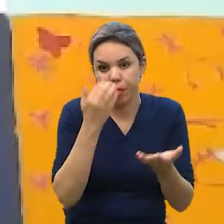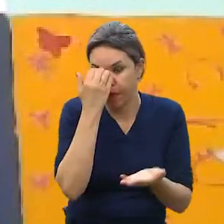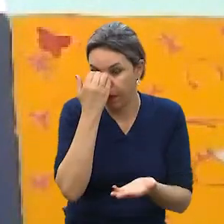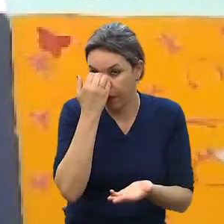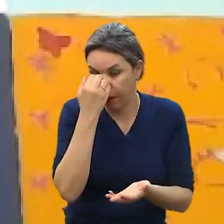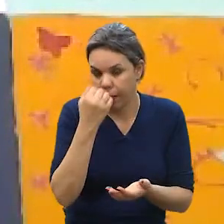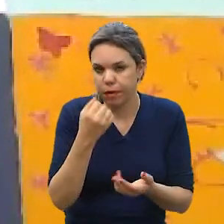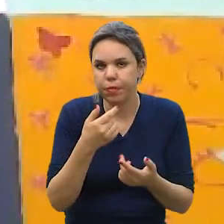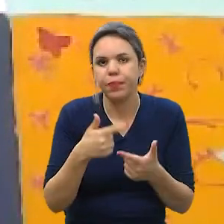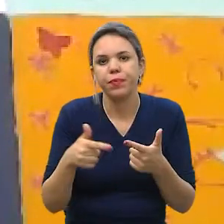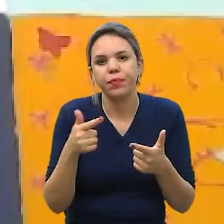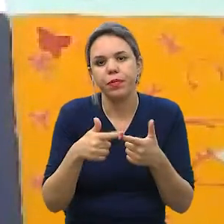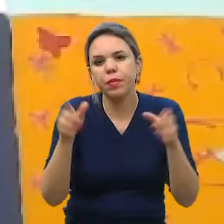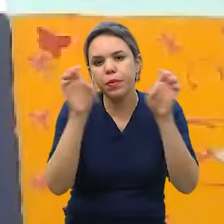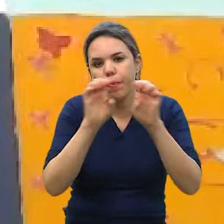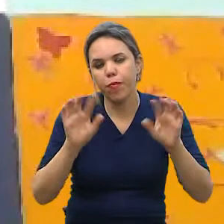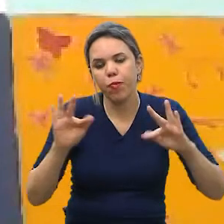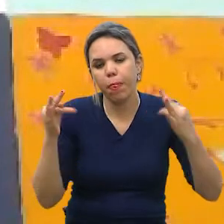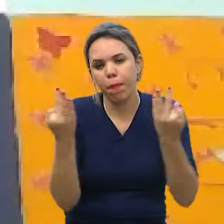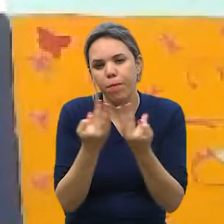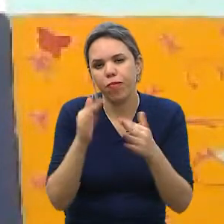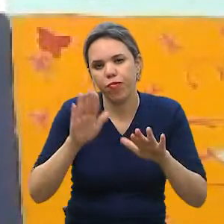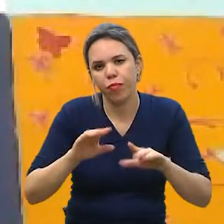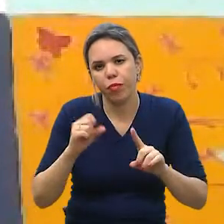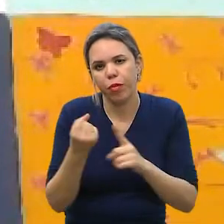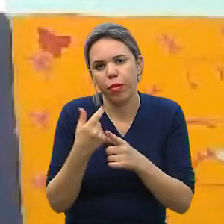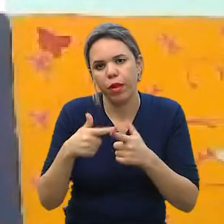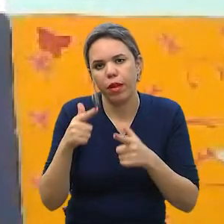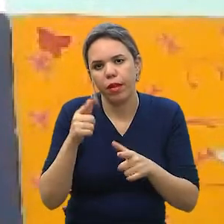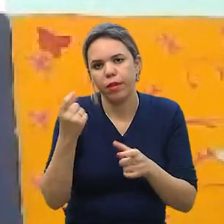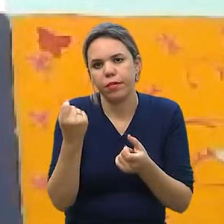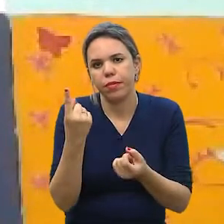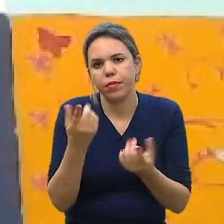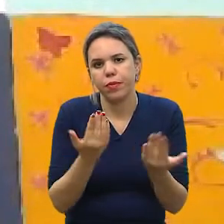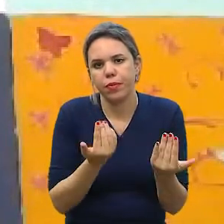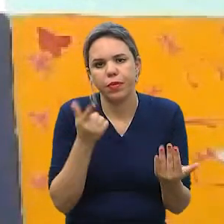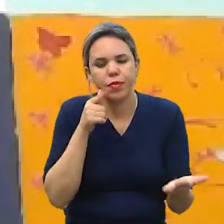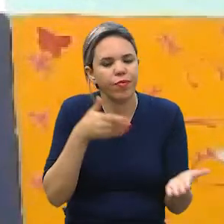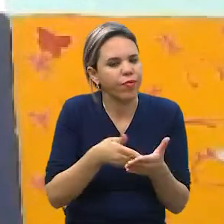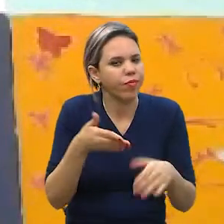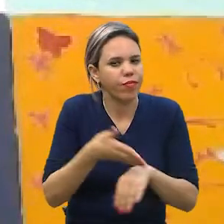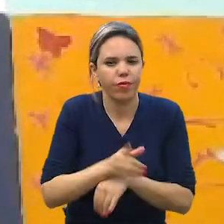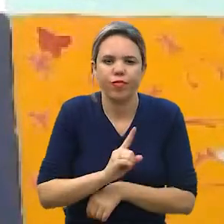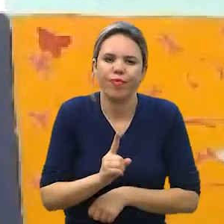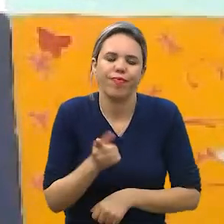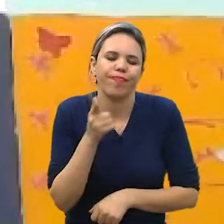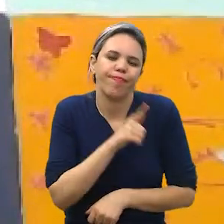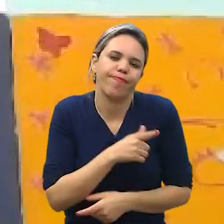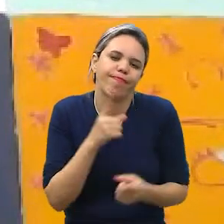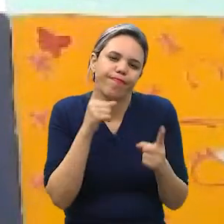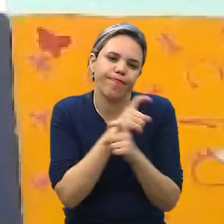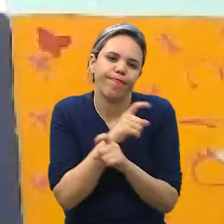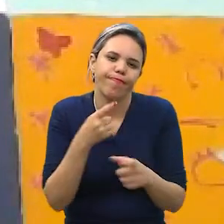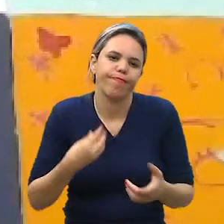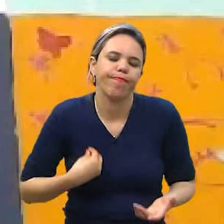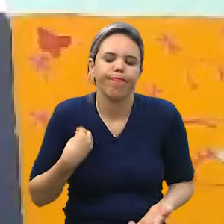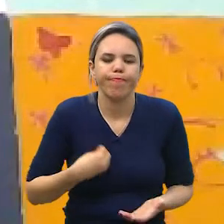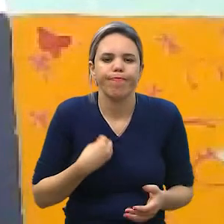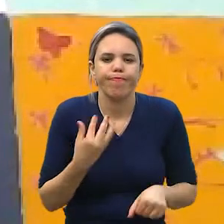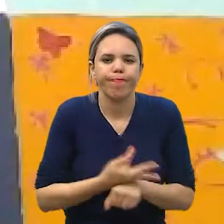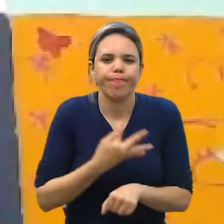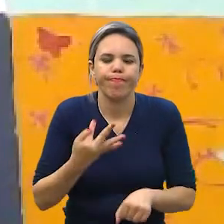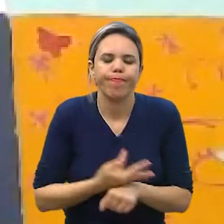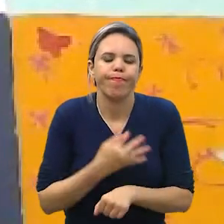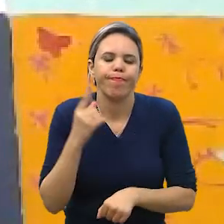E as questões estruturais, familiares e sociais de alguns jovens impediram que eles participassem, né? Então, a gente vive aí uma